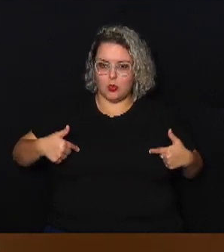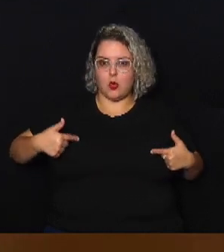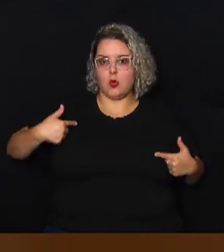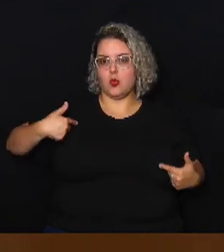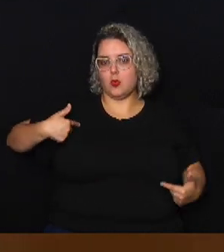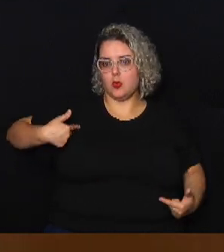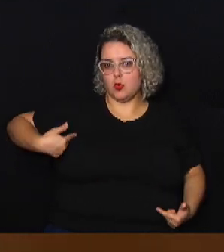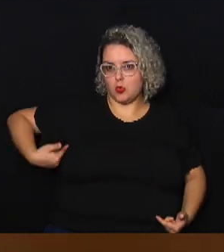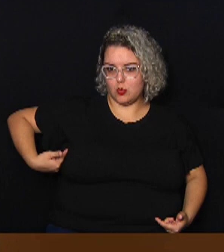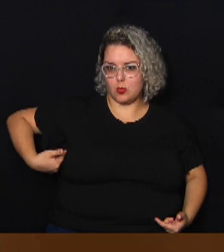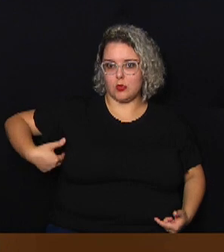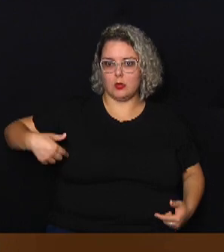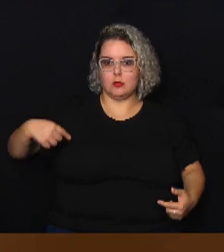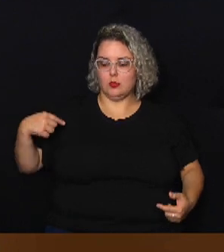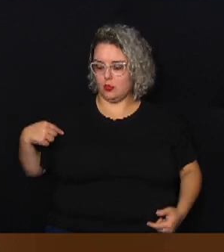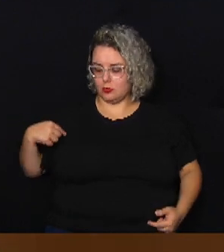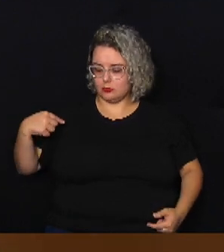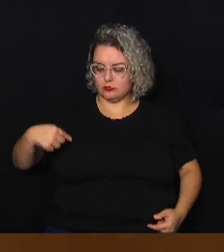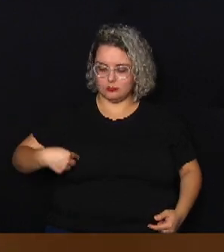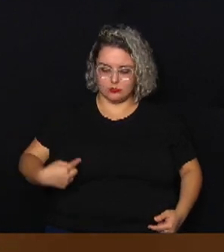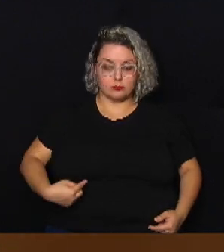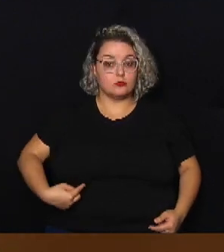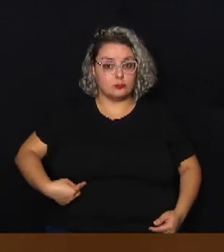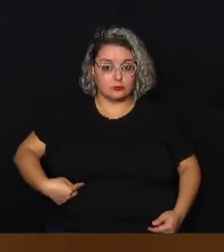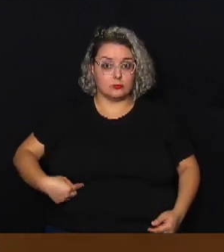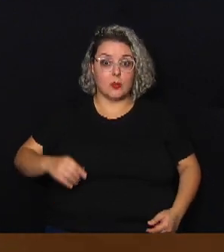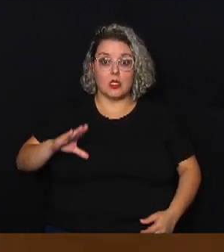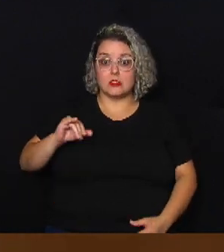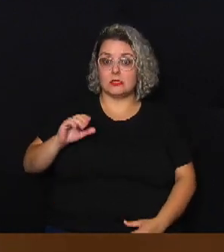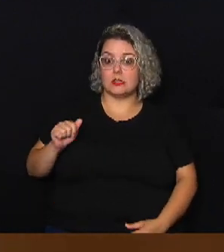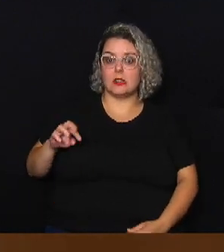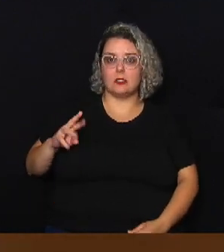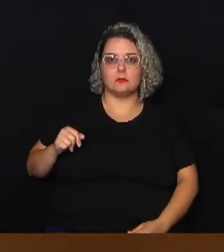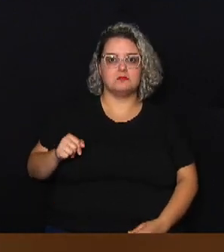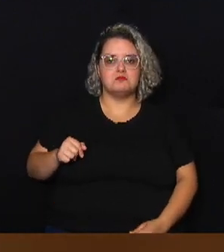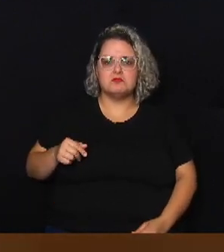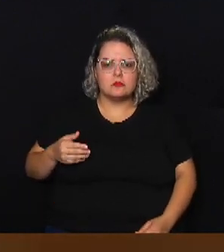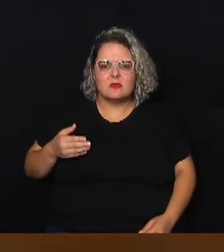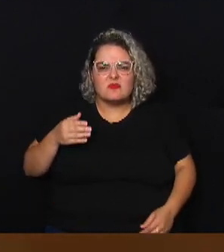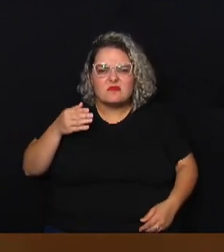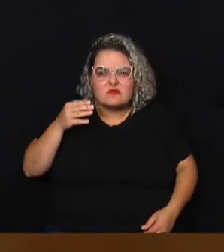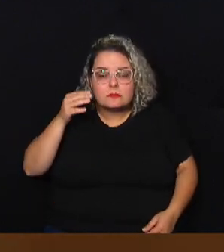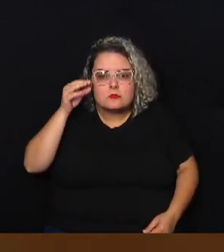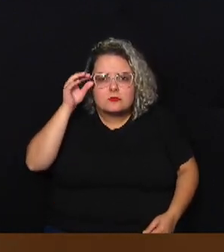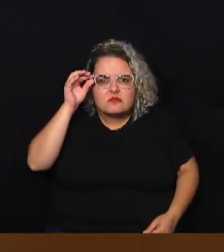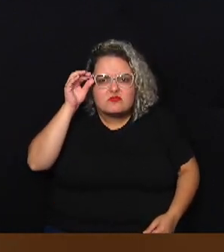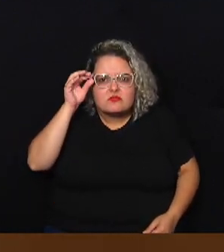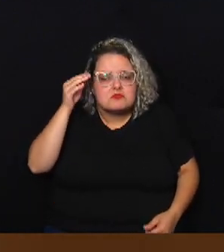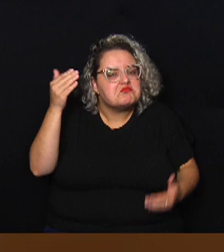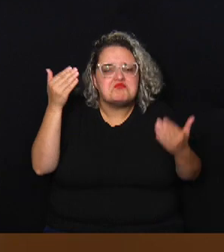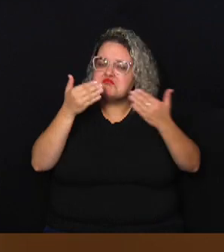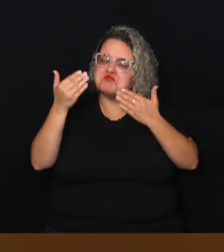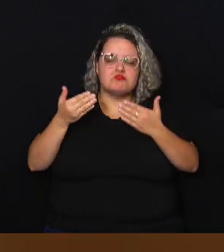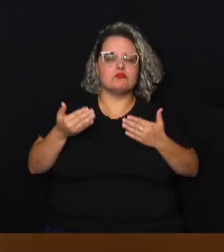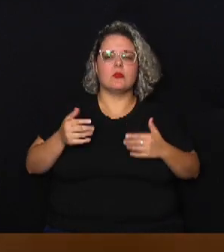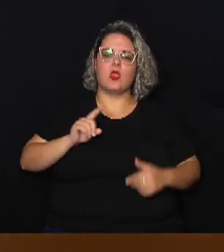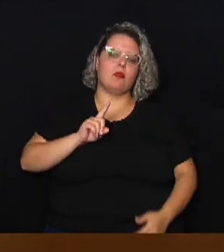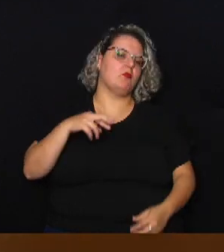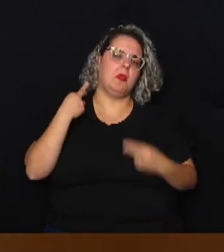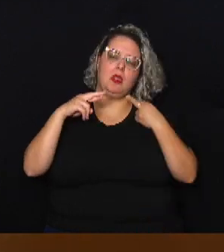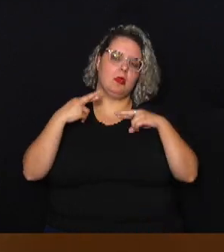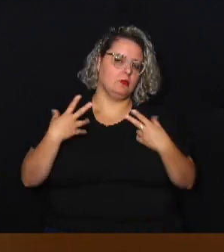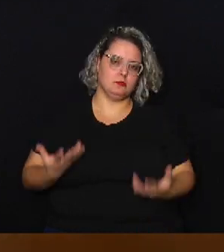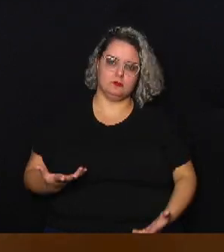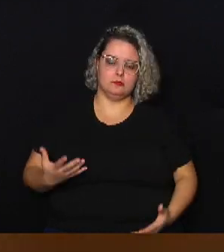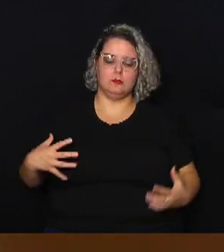Nas 3 localizações, muitas vezes a cicatriz ela é imperceptível e não é um motivo de queixa das pacientes na prótese de